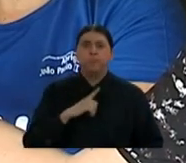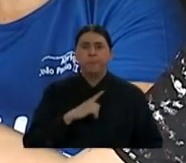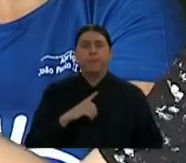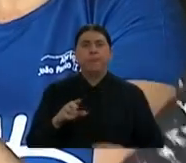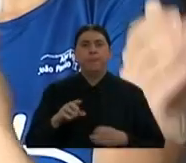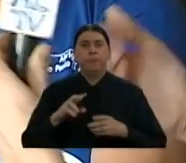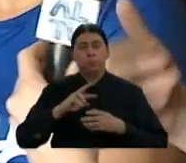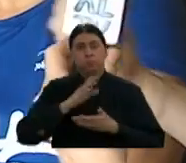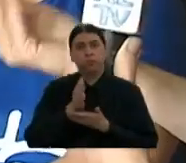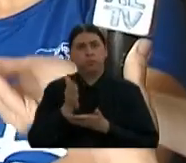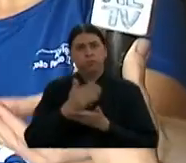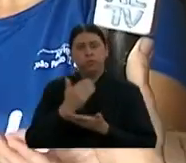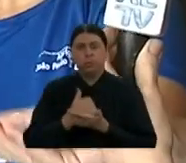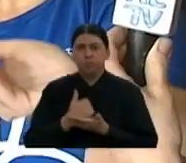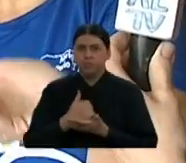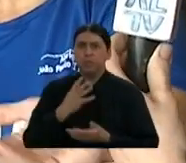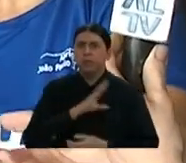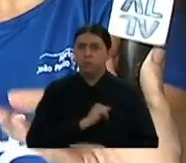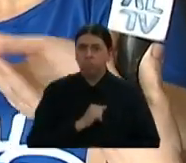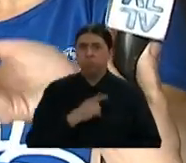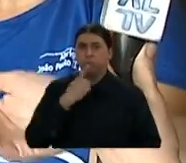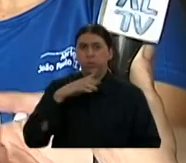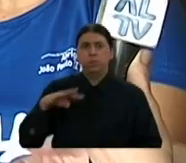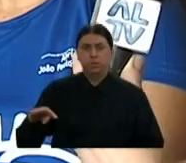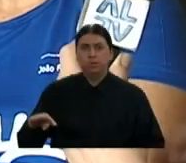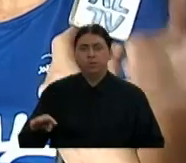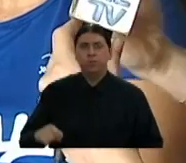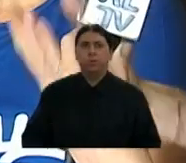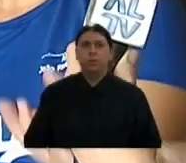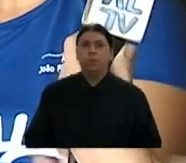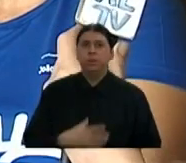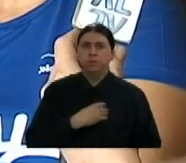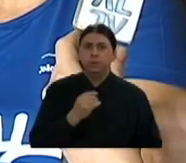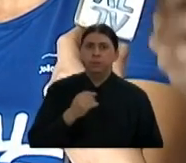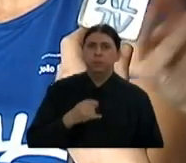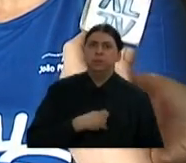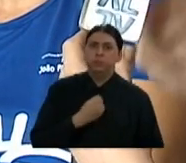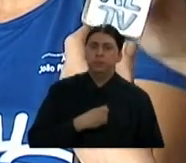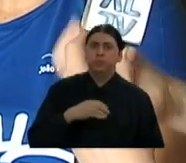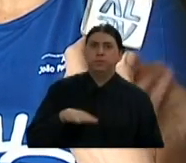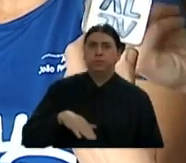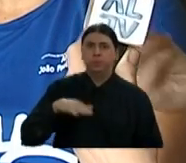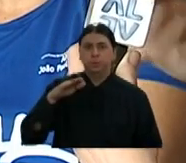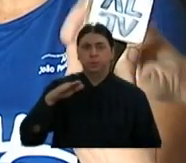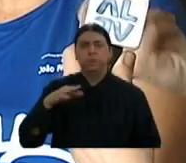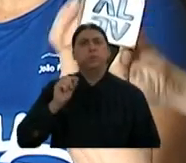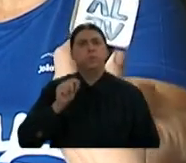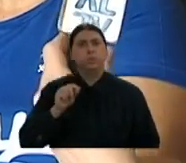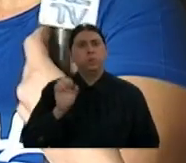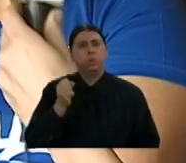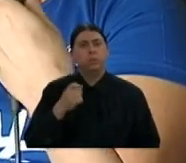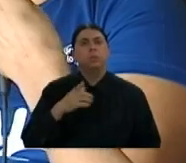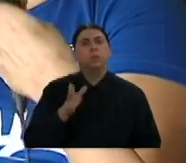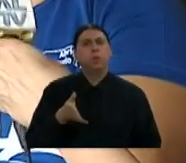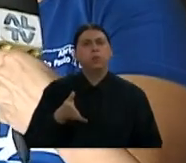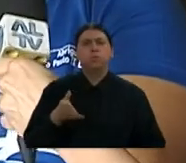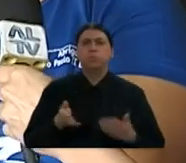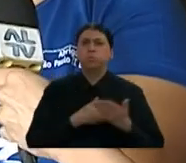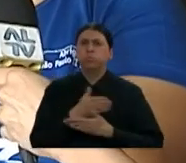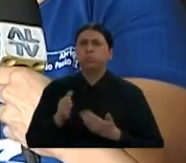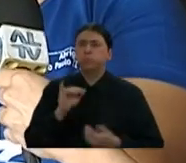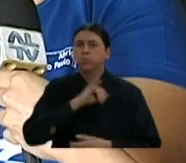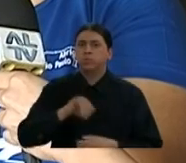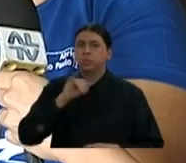crianças pois agora você tem uma filha que ela também de oito anos que têm essa convivência com a importância de que essa convivência foi